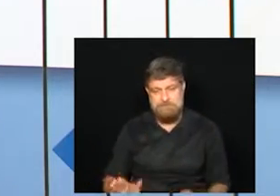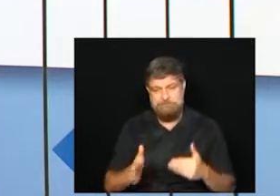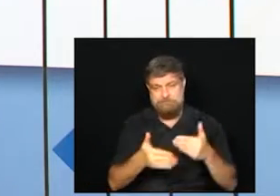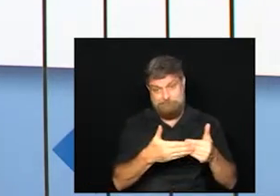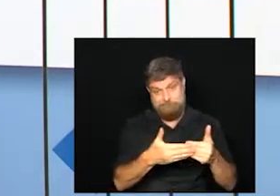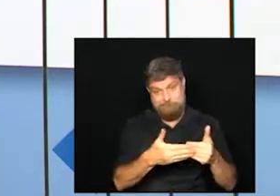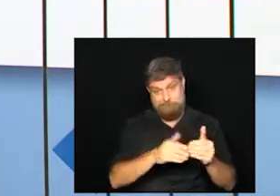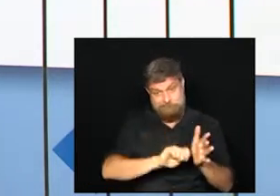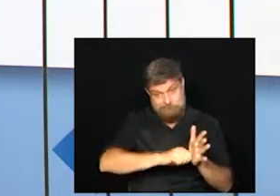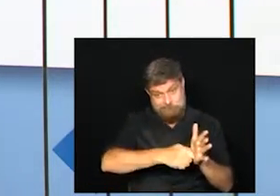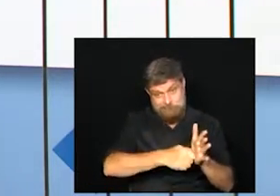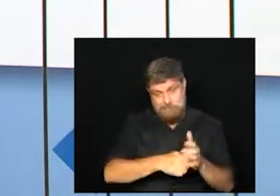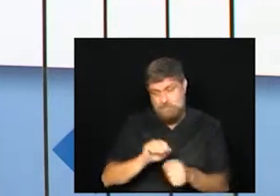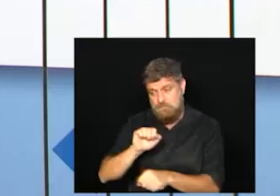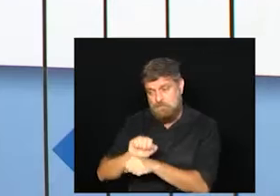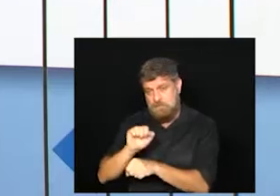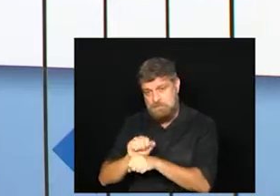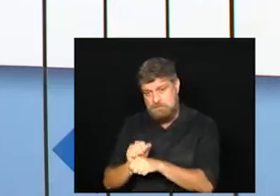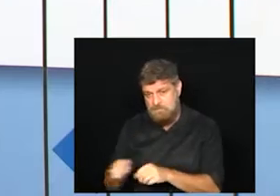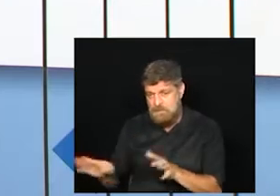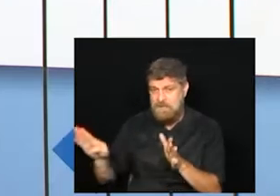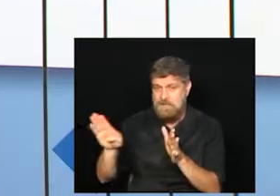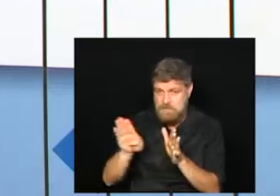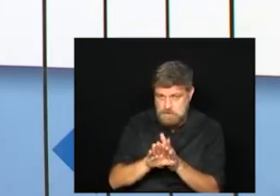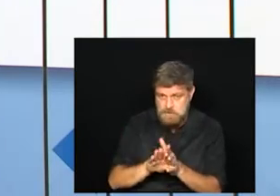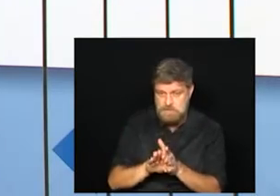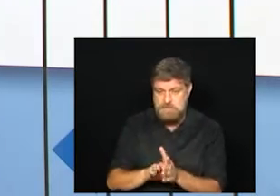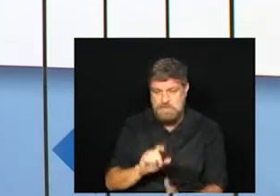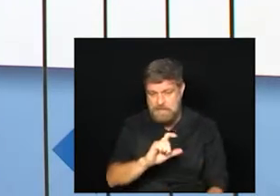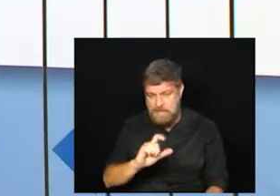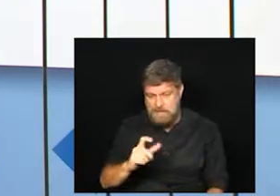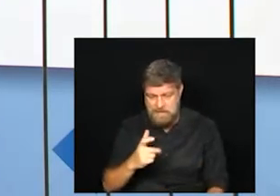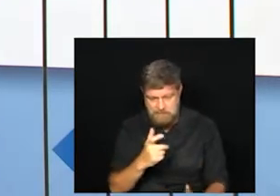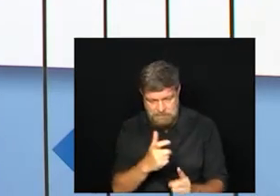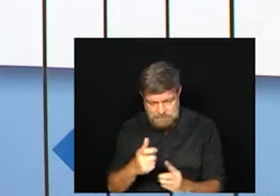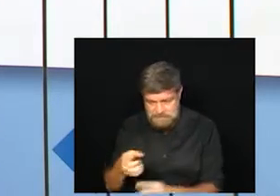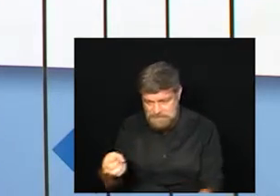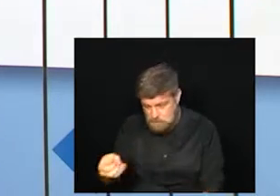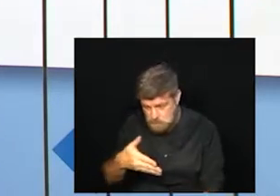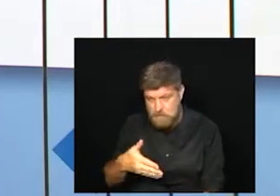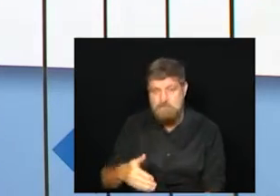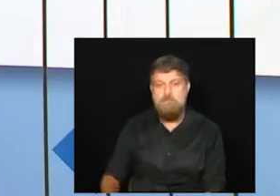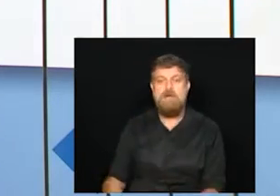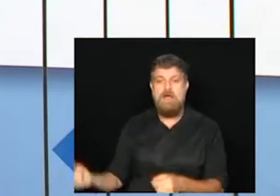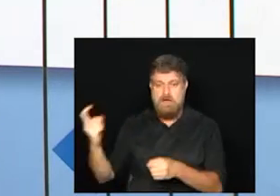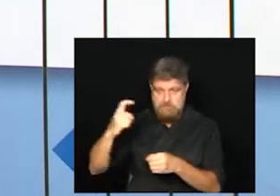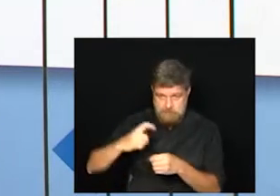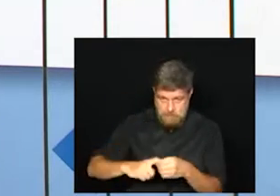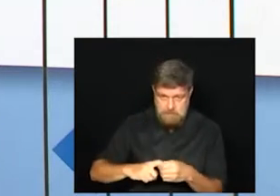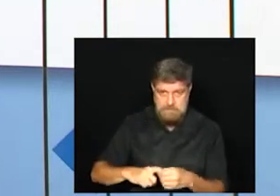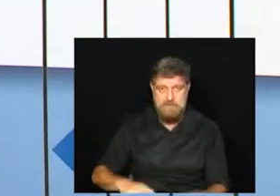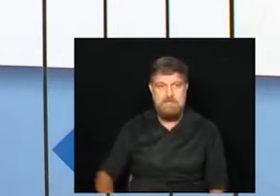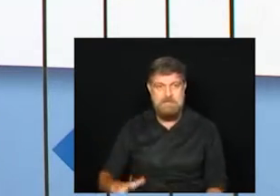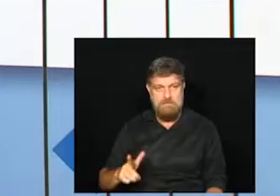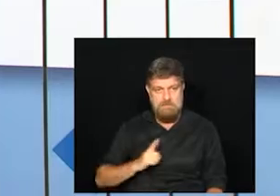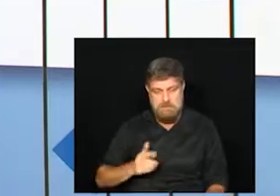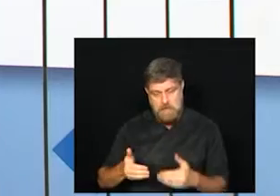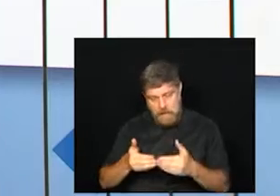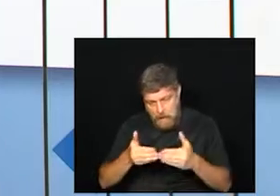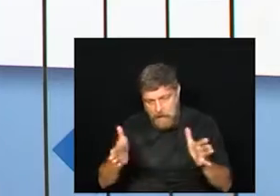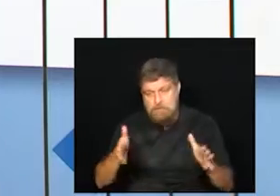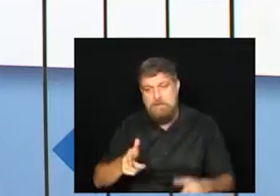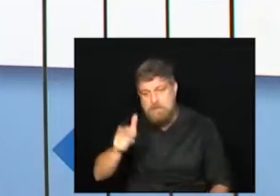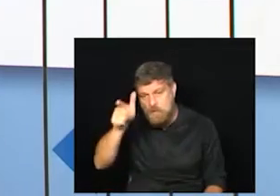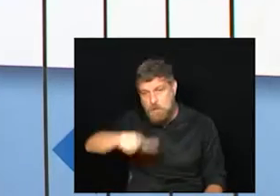suspenso. É preciso aguardar a chegada de novas doses para que, então, a gente possa ter, assim, essa abertura